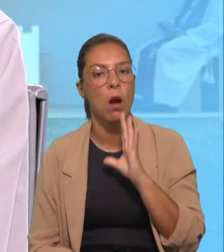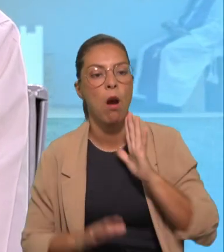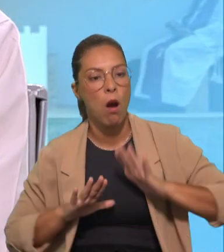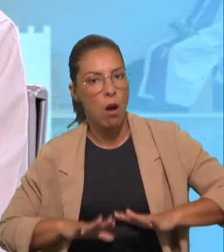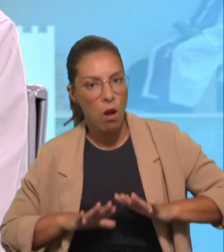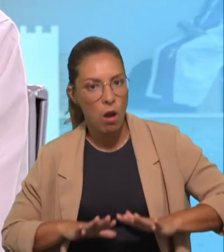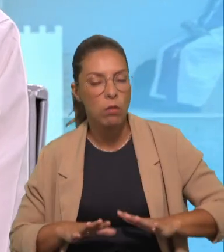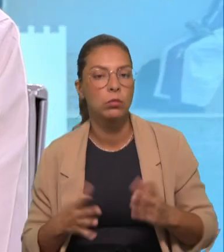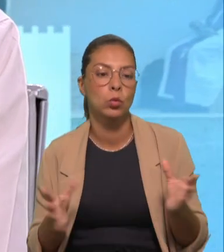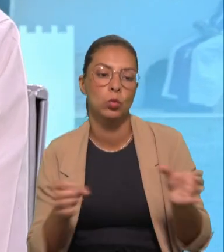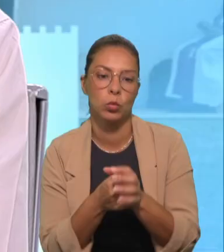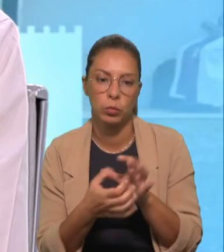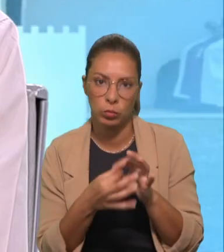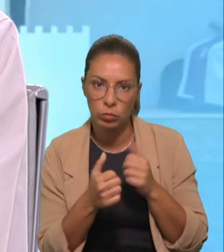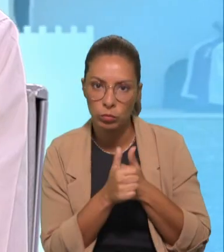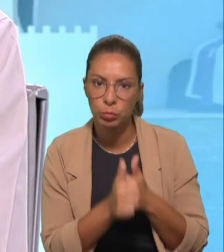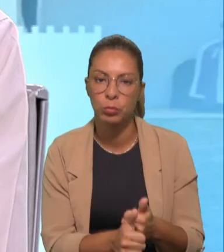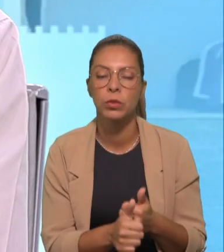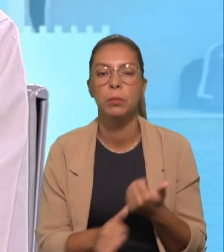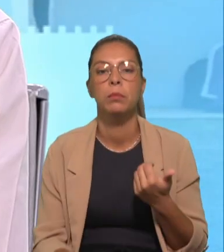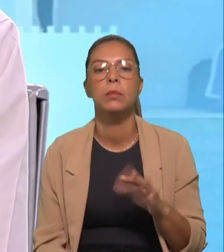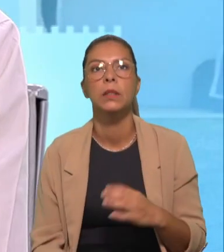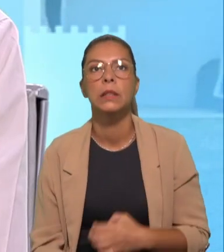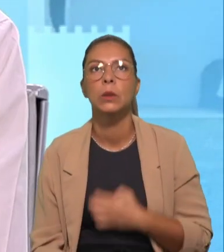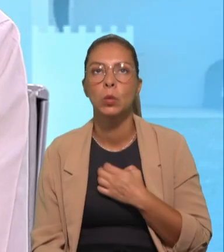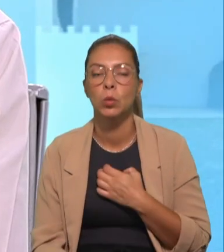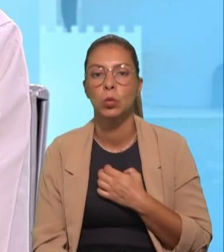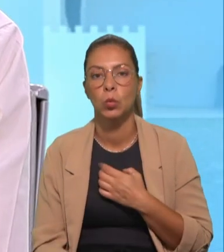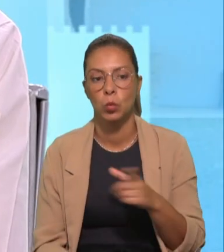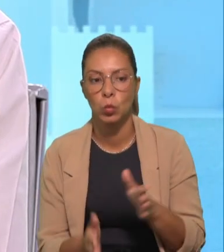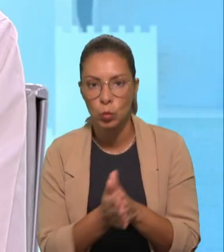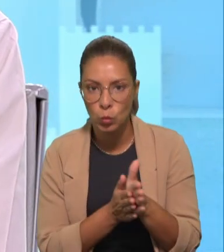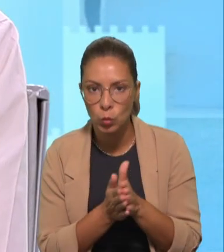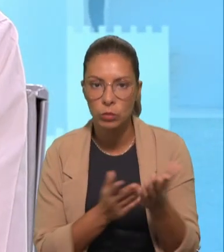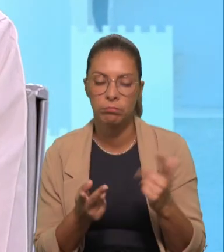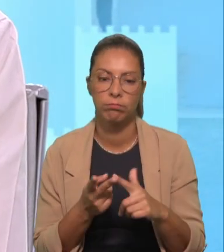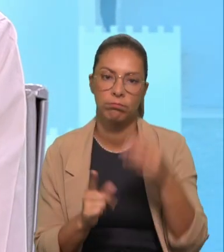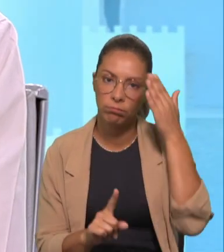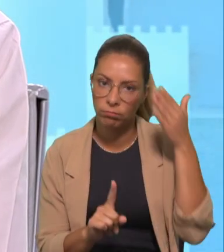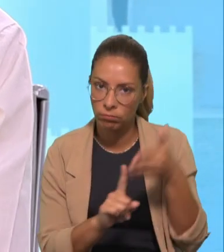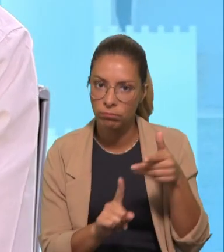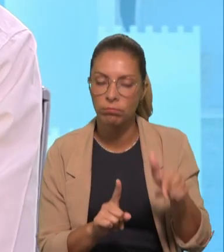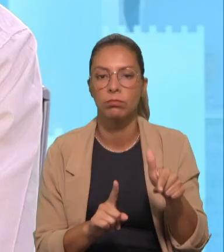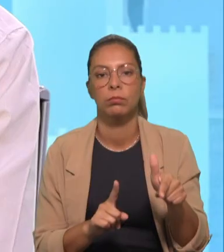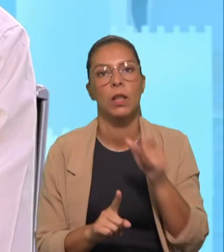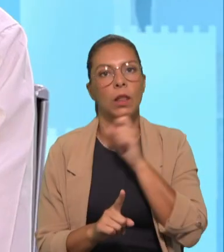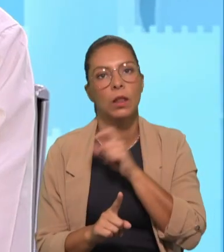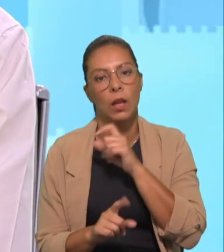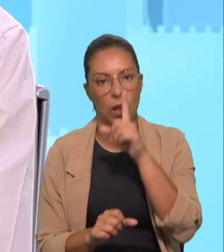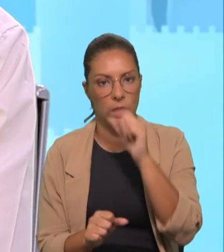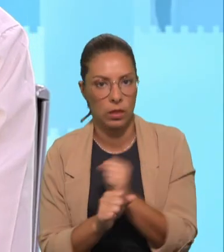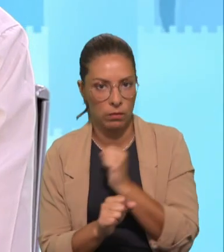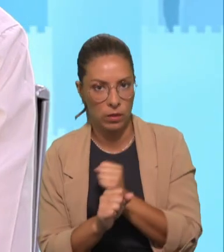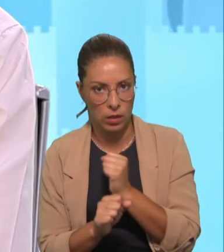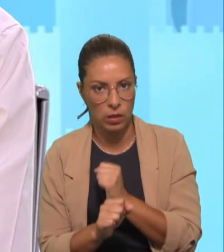com a comunidade local. Mas eu acho que essa utilidade ou esse sentido concreto que possam ter as atividades em que